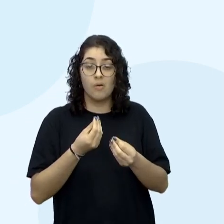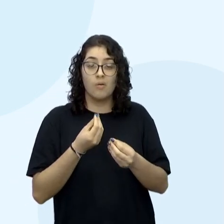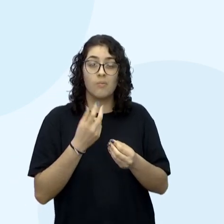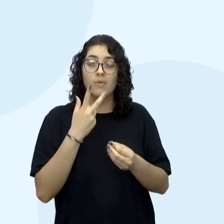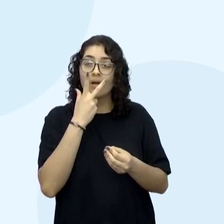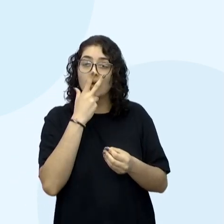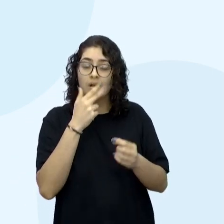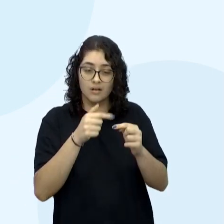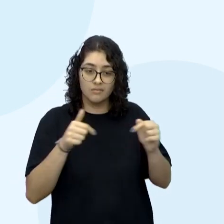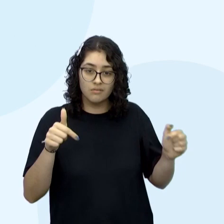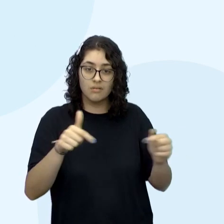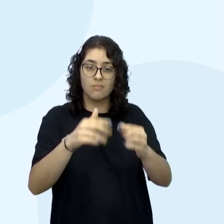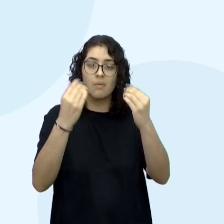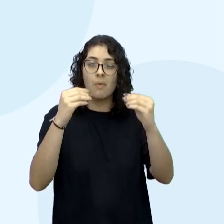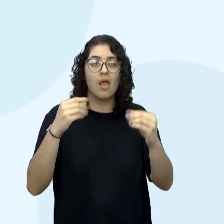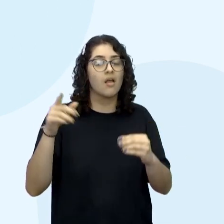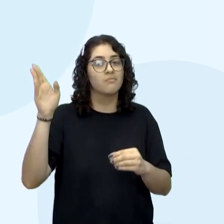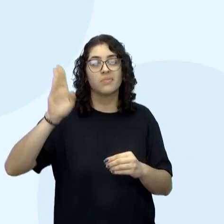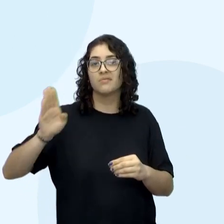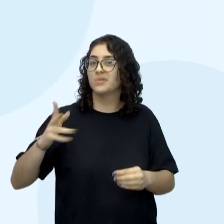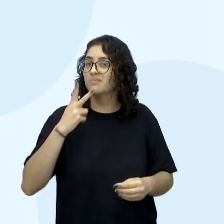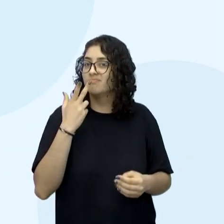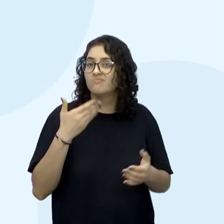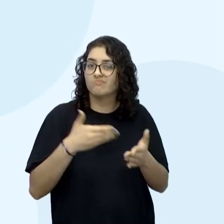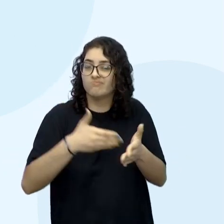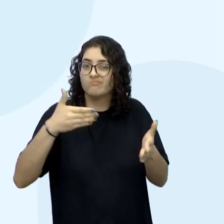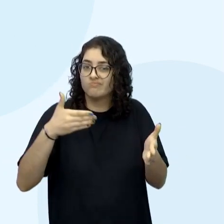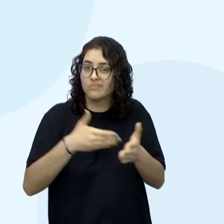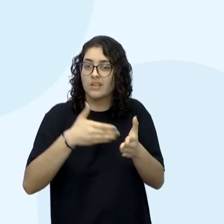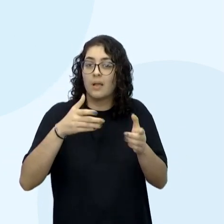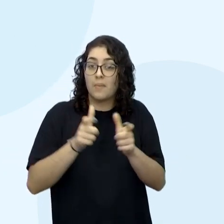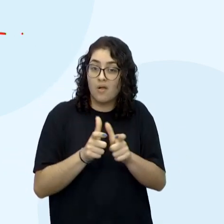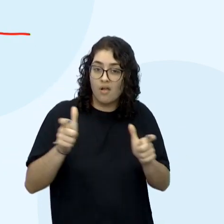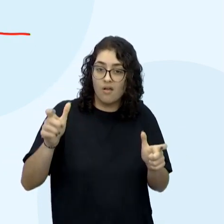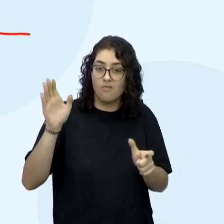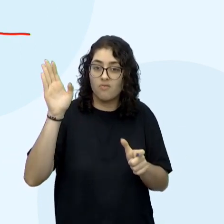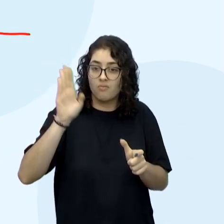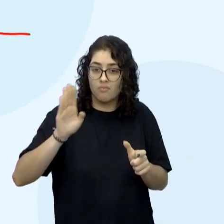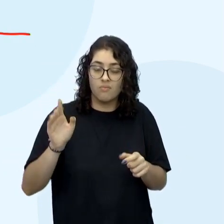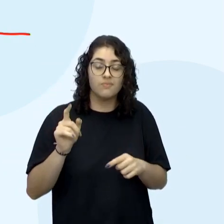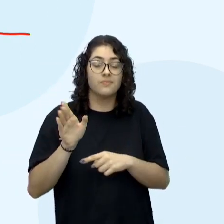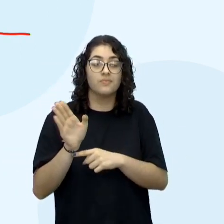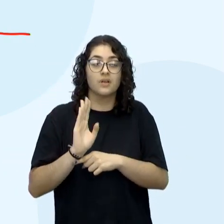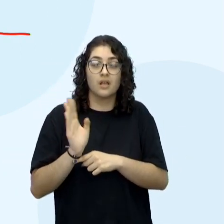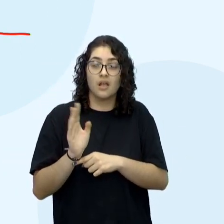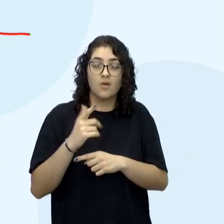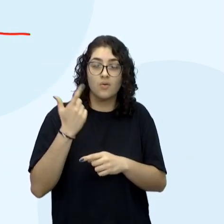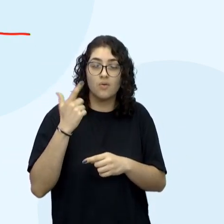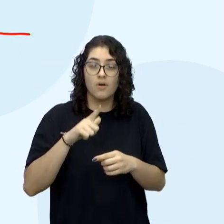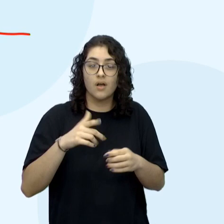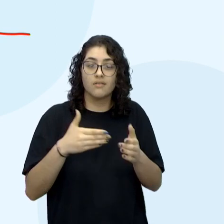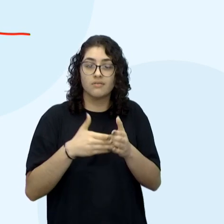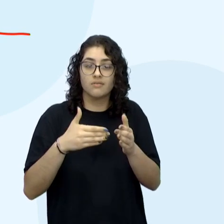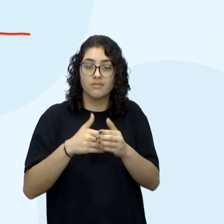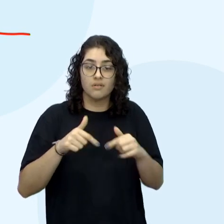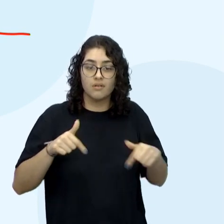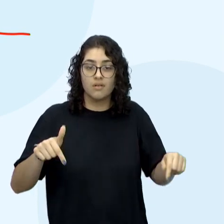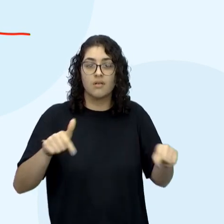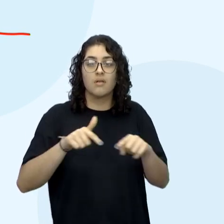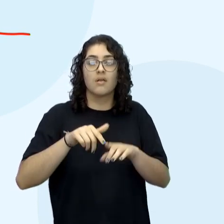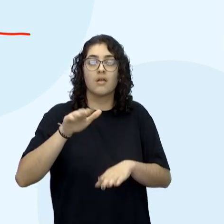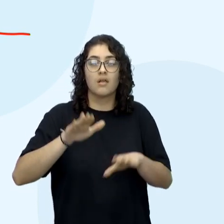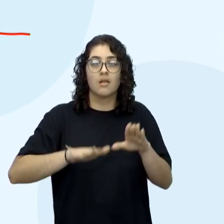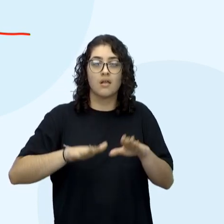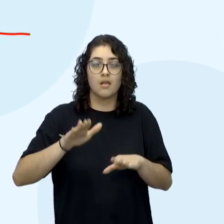encontra salas de exibição no país. A maioria dos filmes brasileiros não encontra salas de exibição no país. E muitos são exibidos